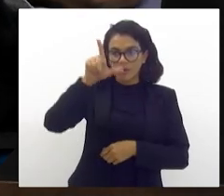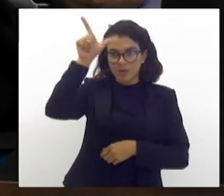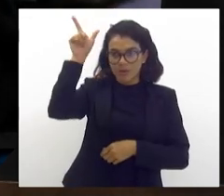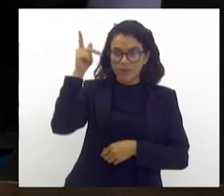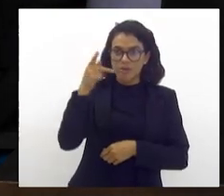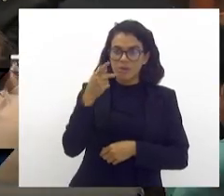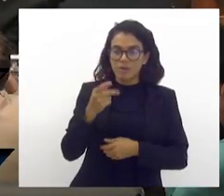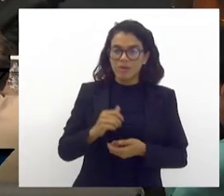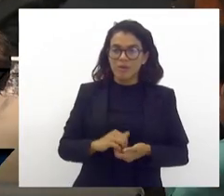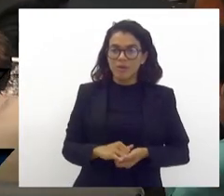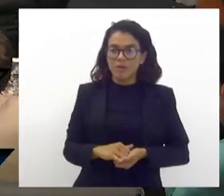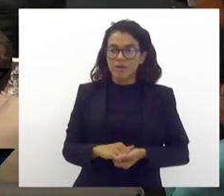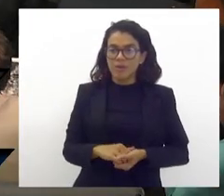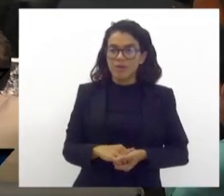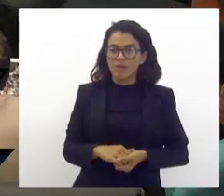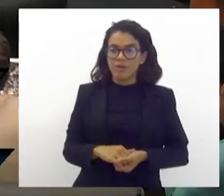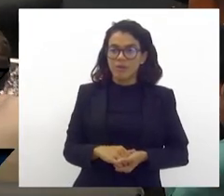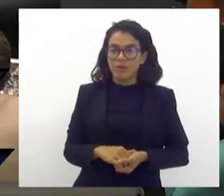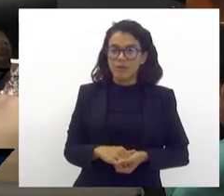favor.